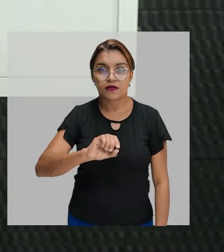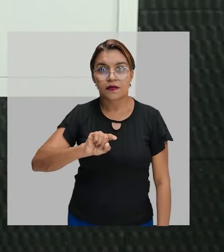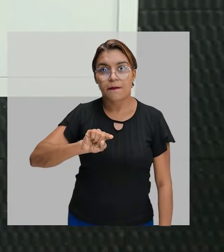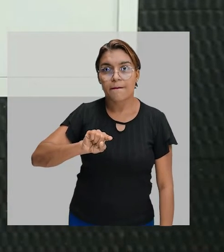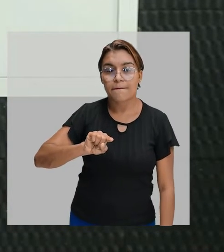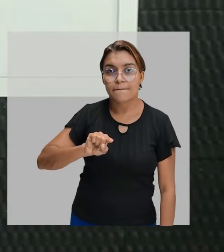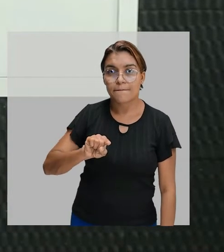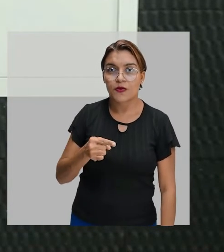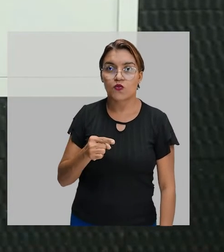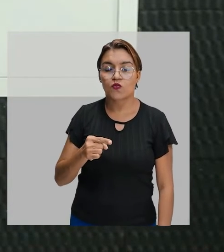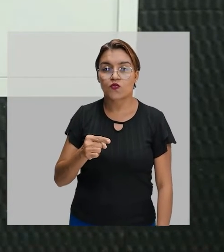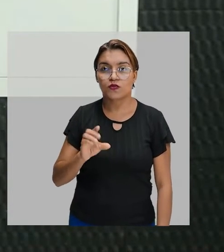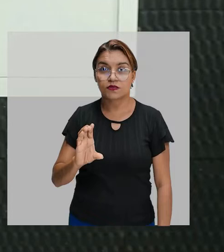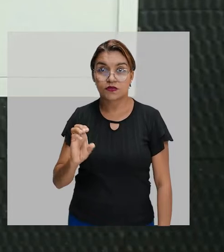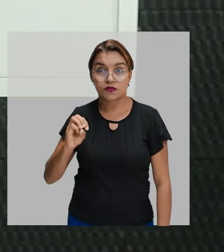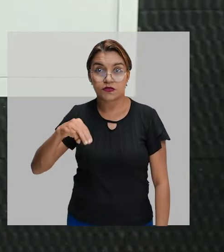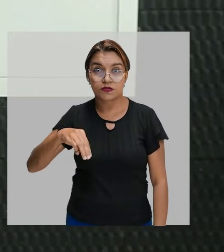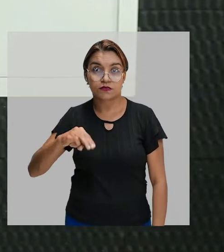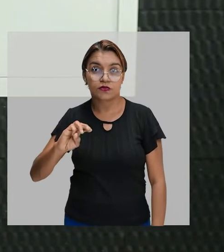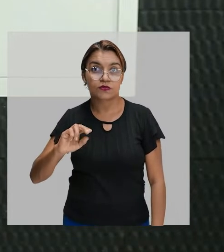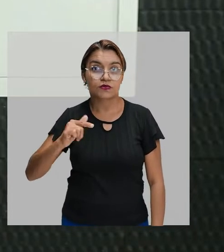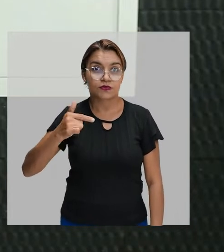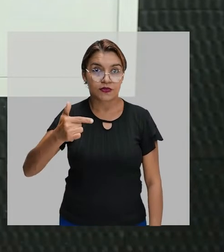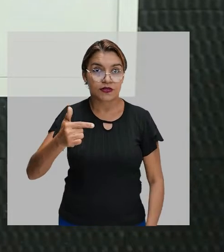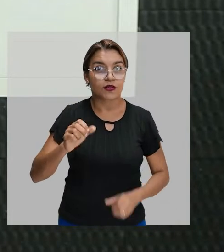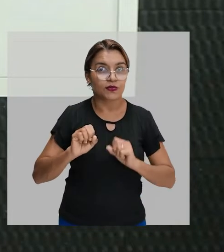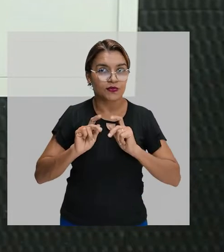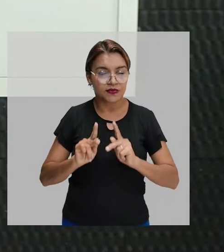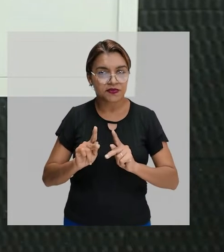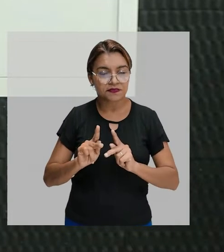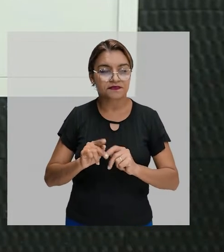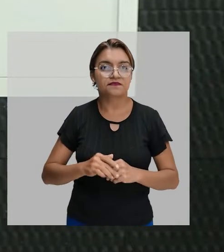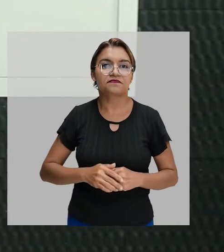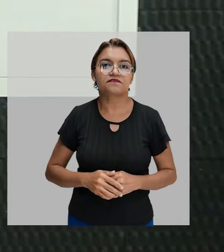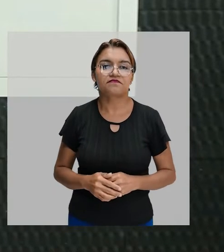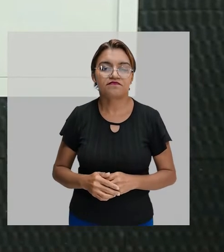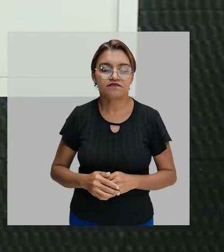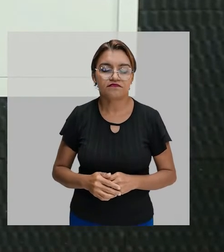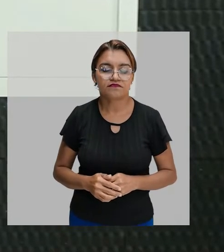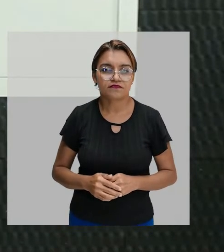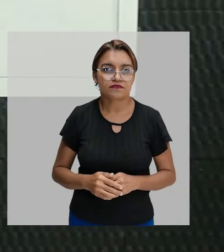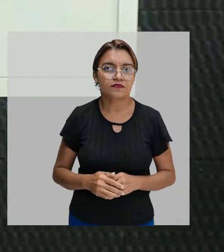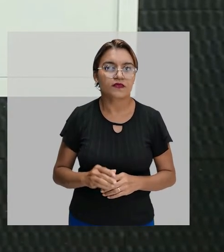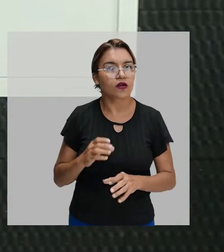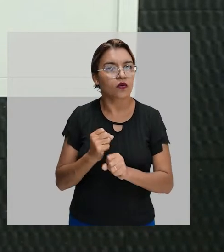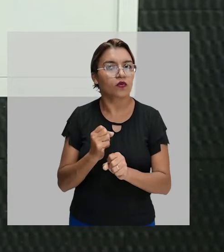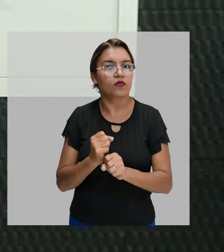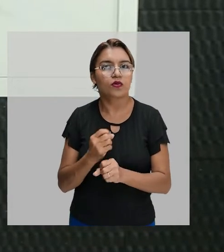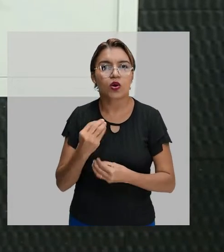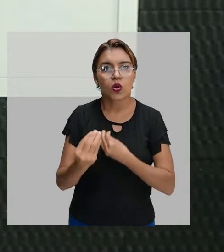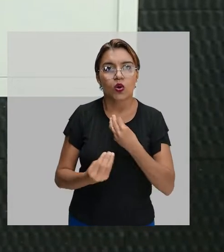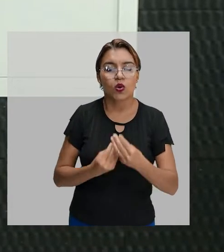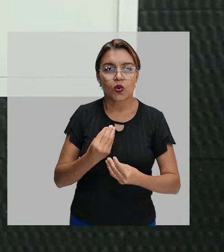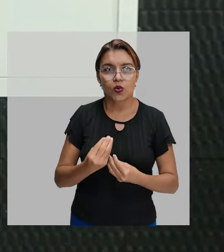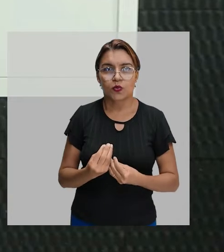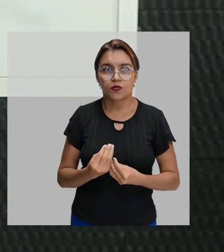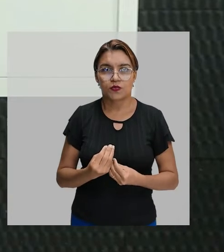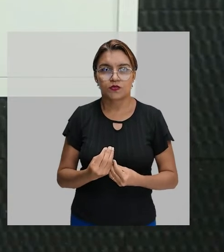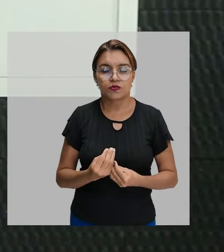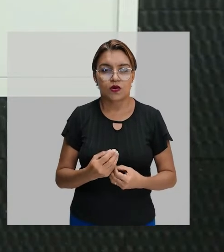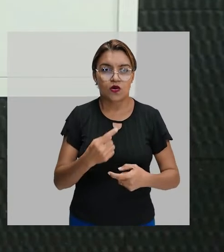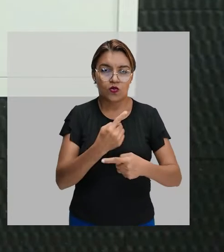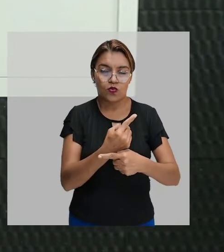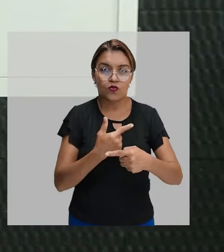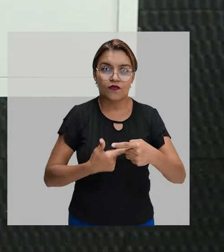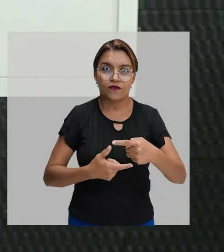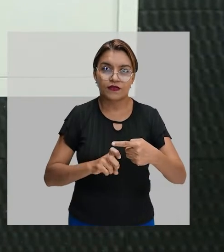em centímetros quadrados certo beleza que a gente vai fazer agora tem que levar aqui tanto